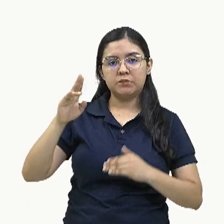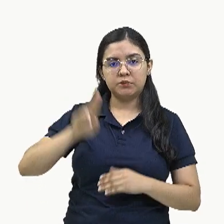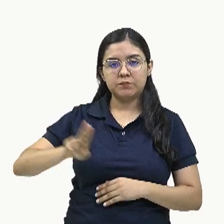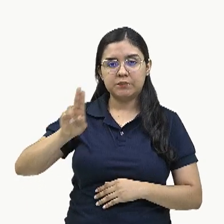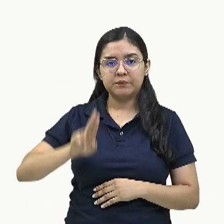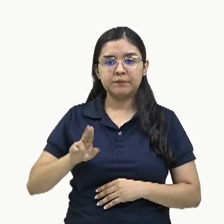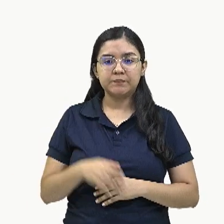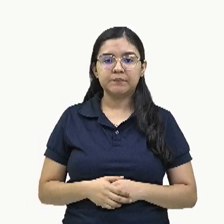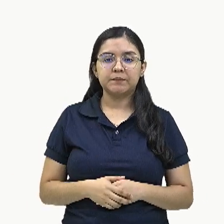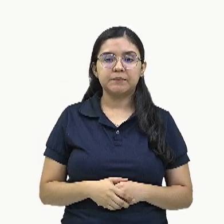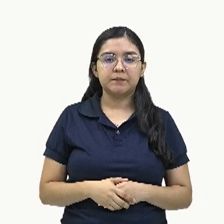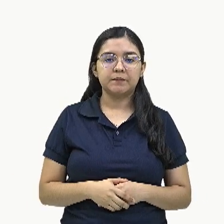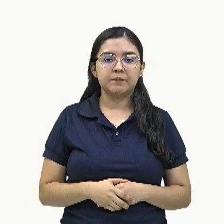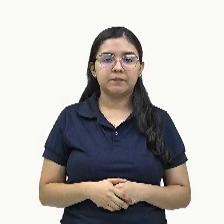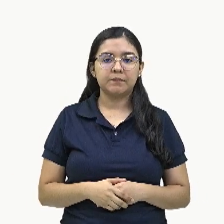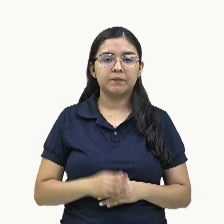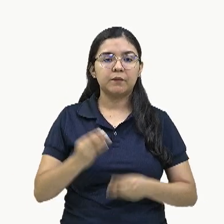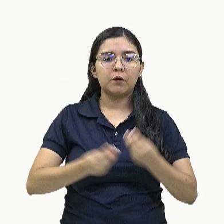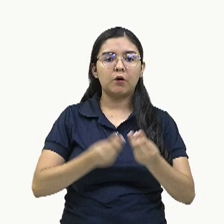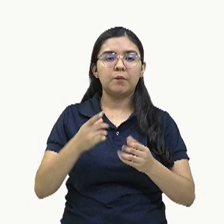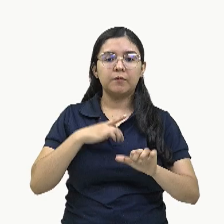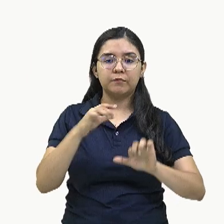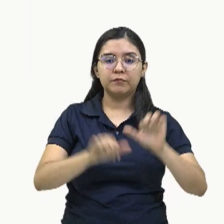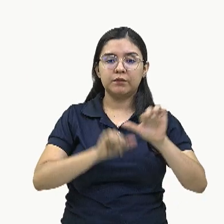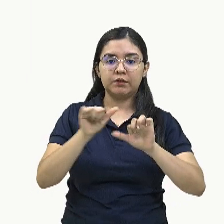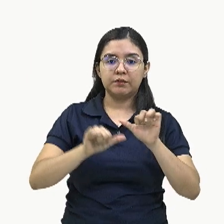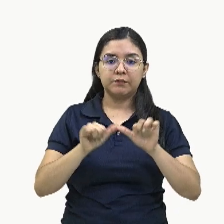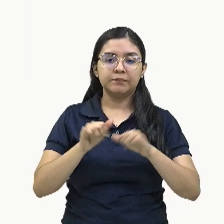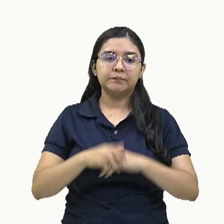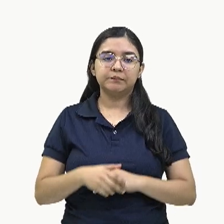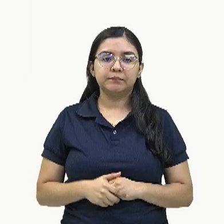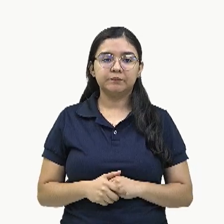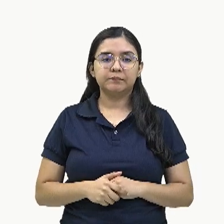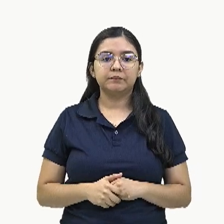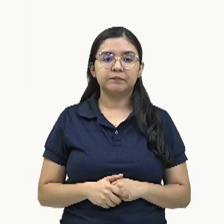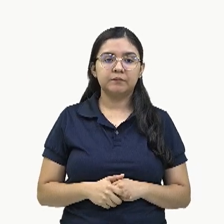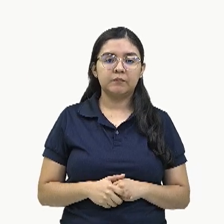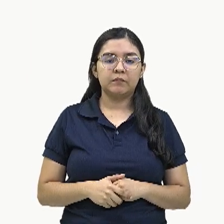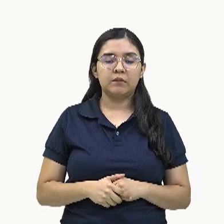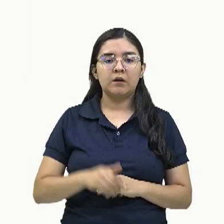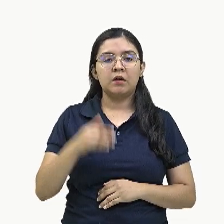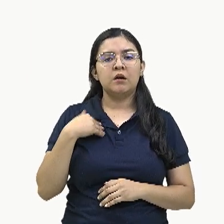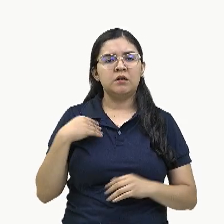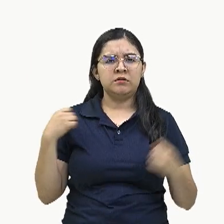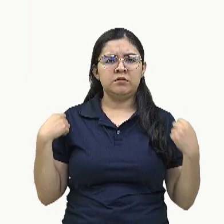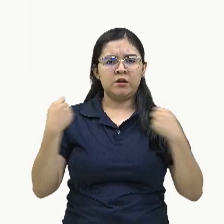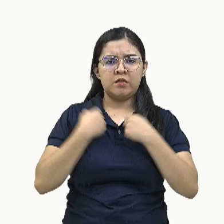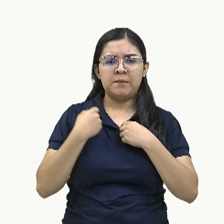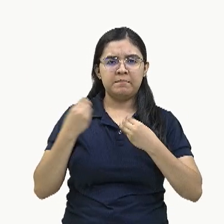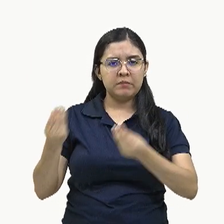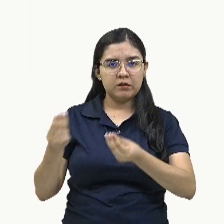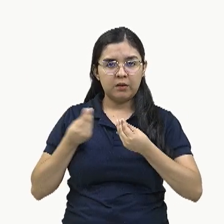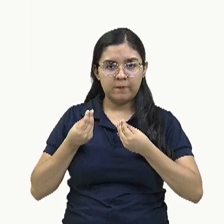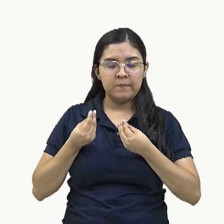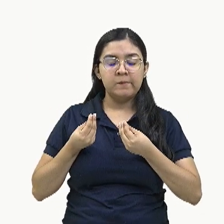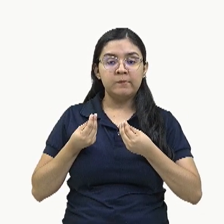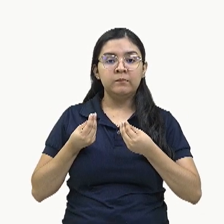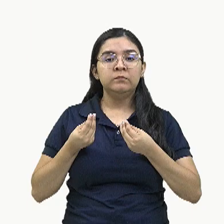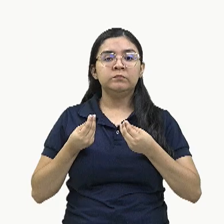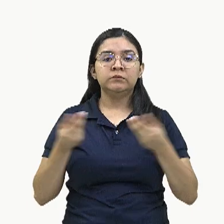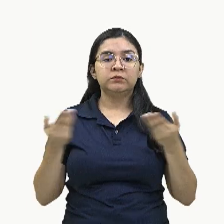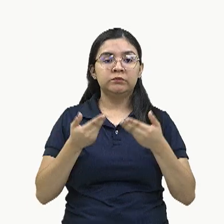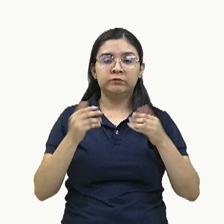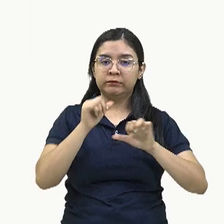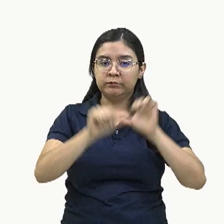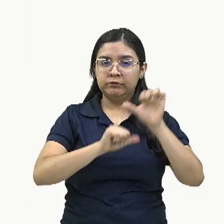E a próxima, como eu mudaria esse give me my jacket? Me dá aí a minha jaqueta, né? Vamos melhorar aqui